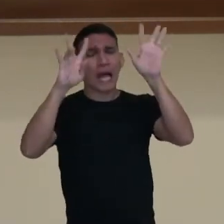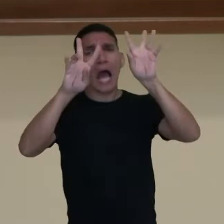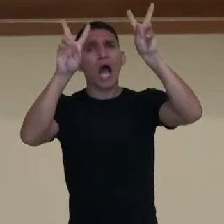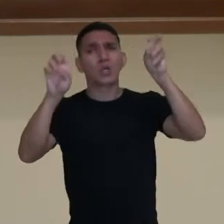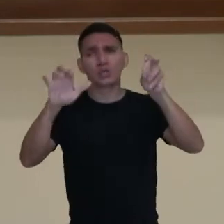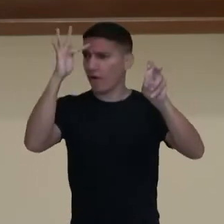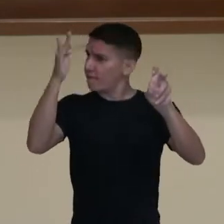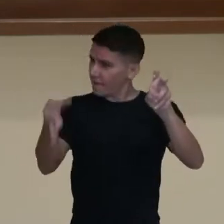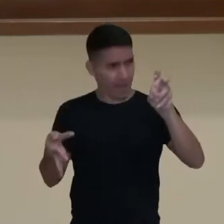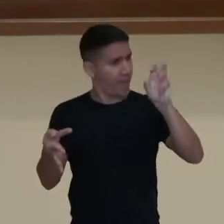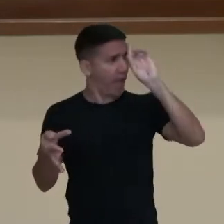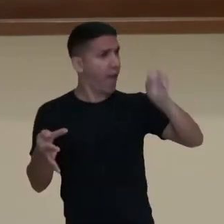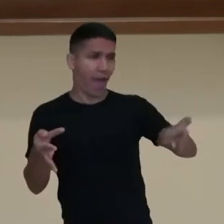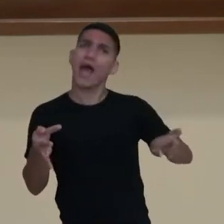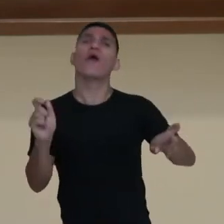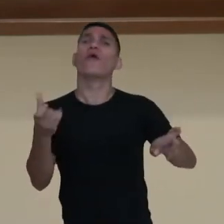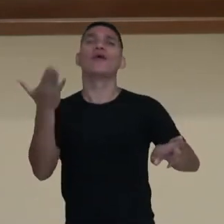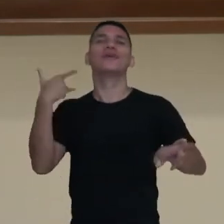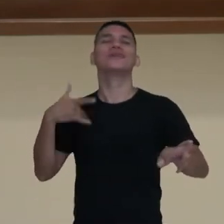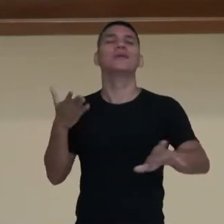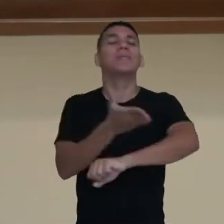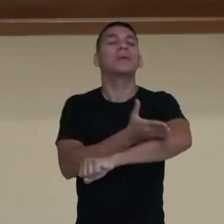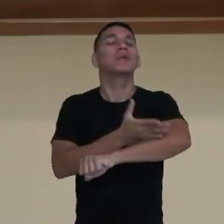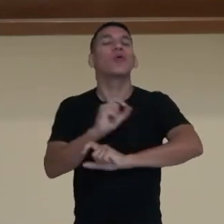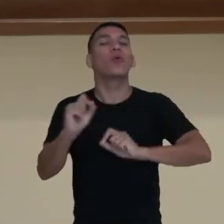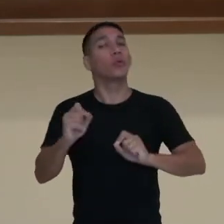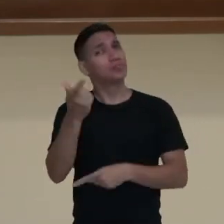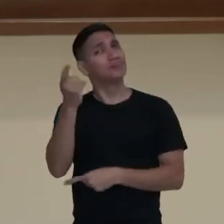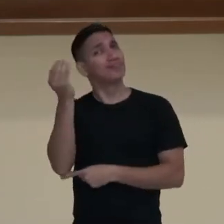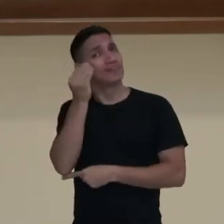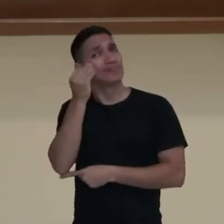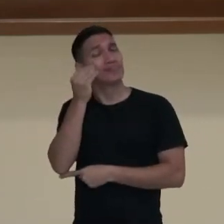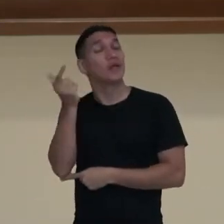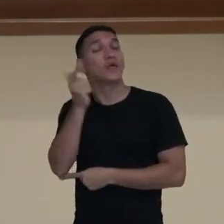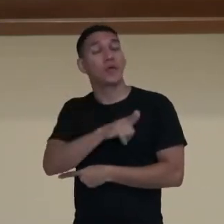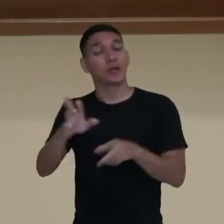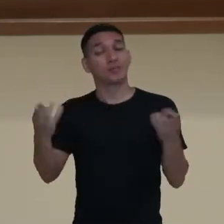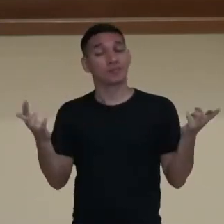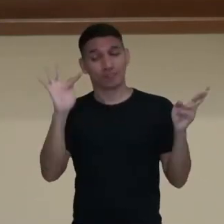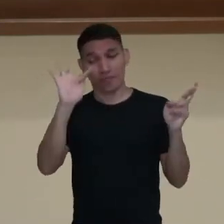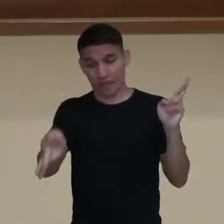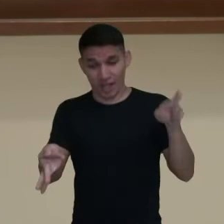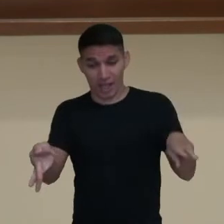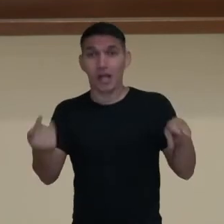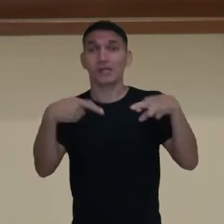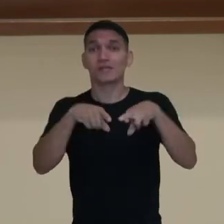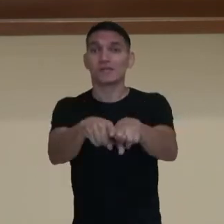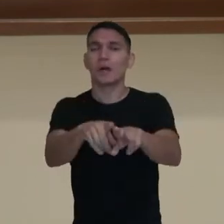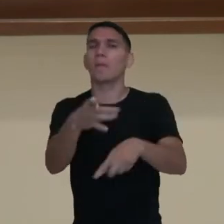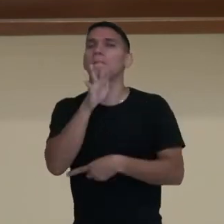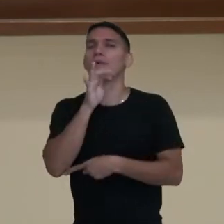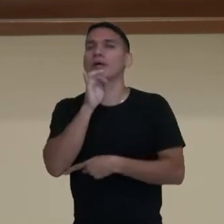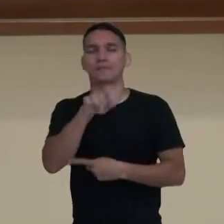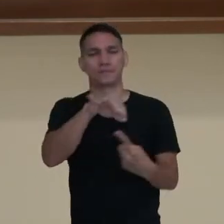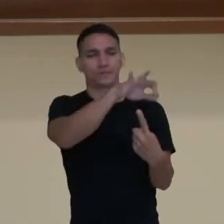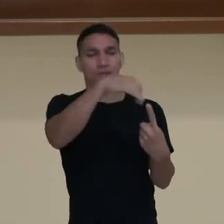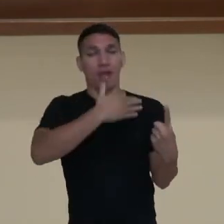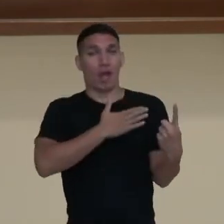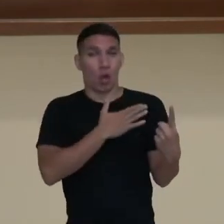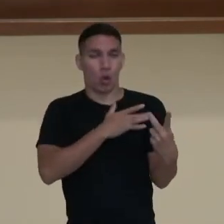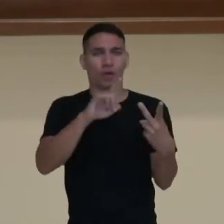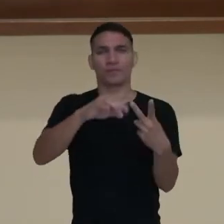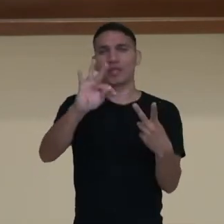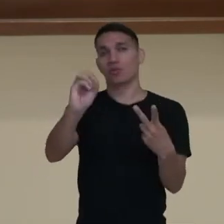razão naquela época, né? Eles conciliavam, né? Diz assim, o Tomás, o Agostinho, bom, se